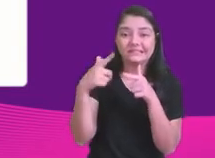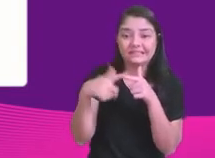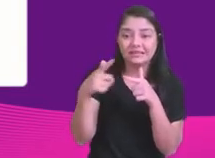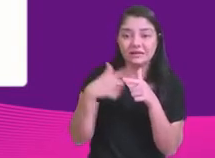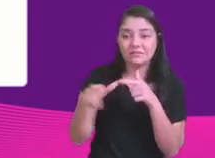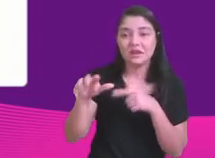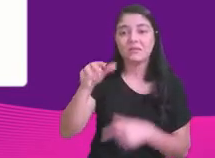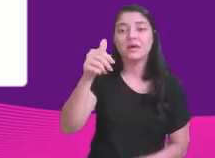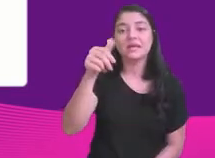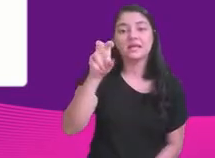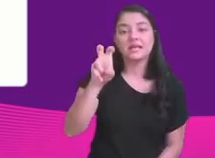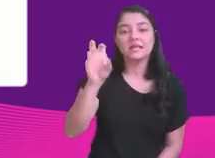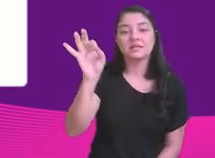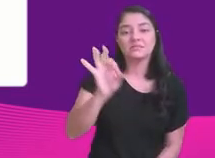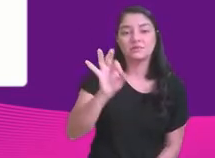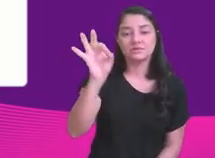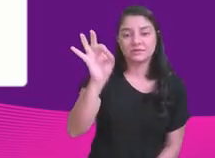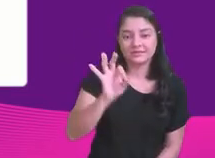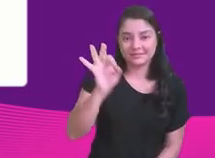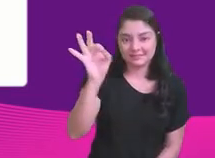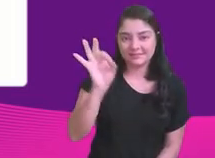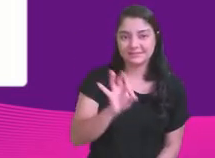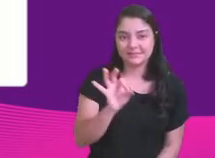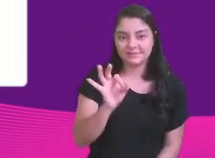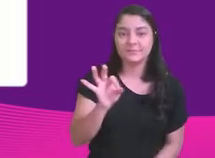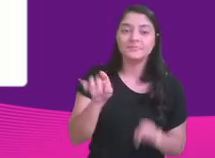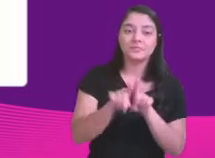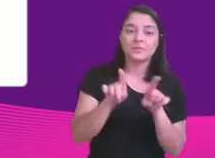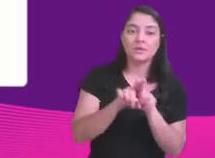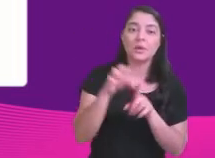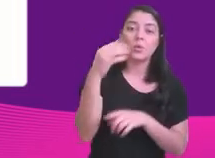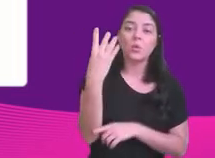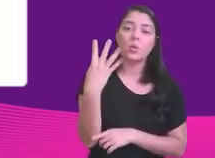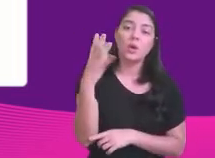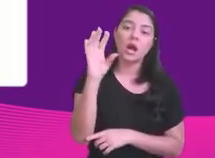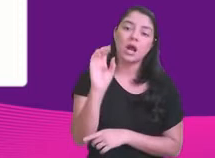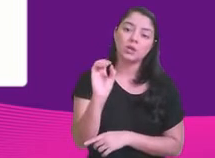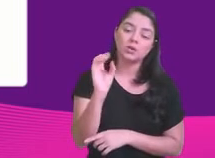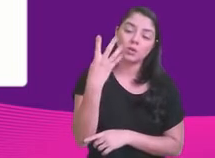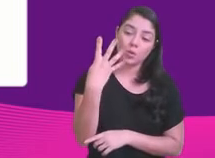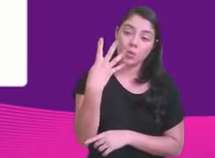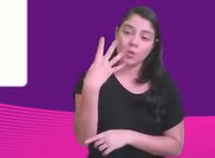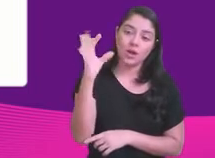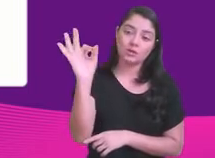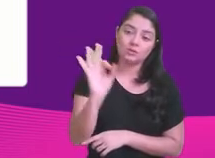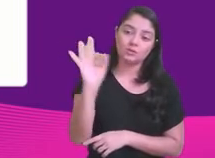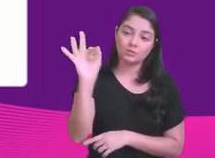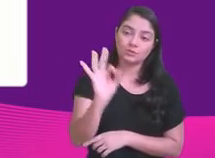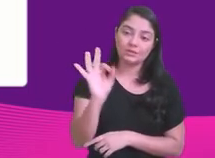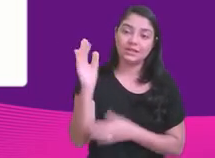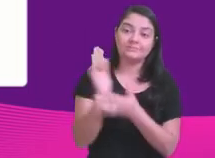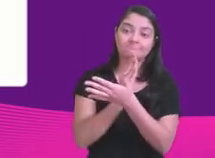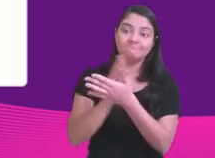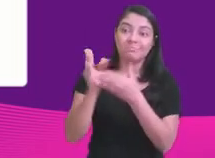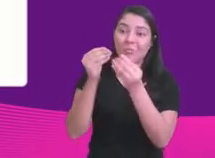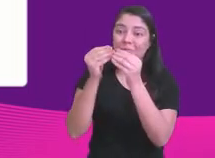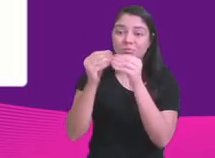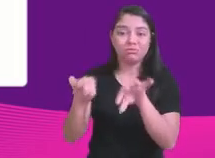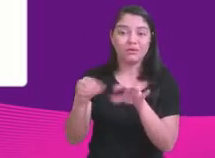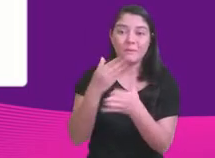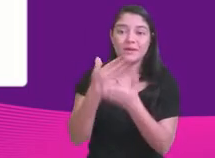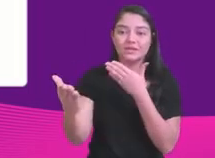R1 foi obtida em 2,7% dos casos, significando que praticamente em